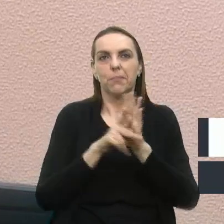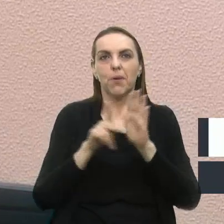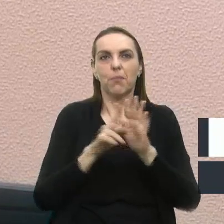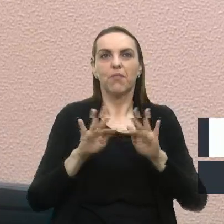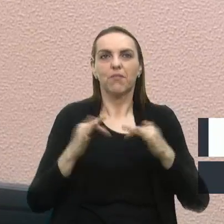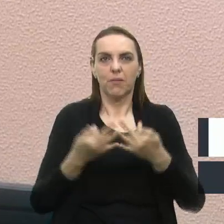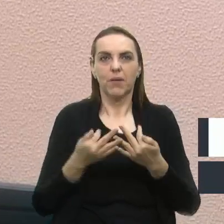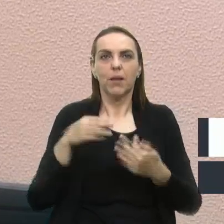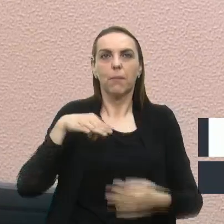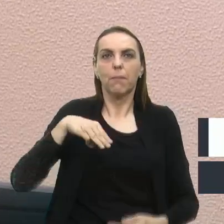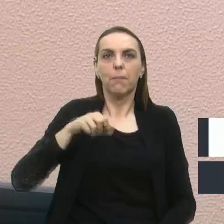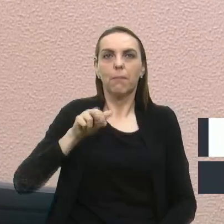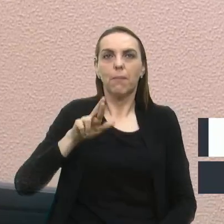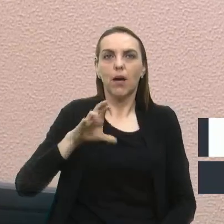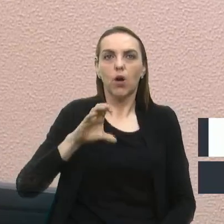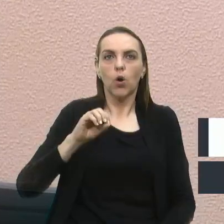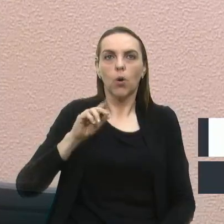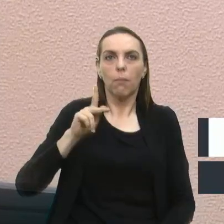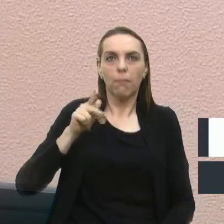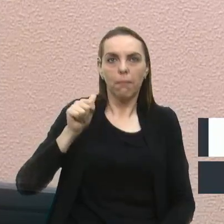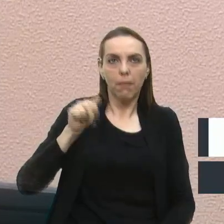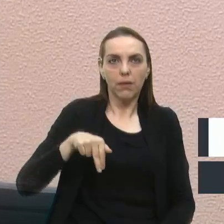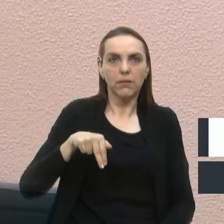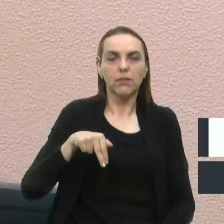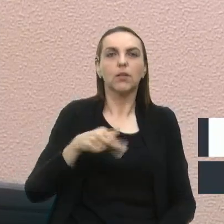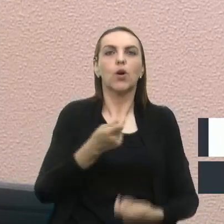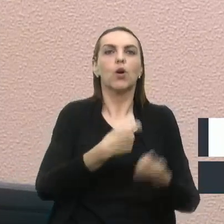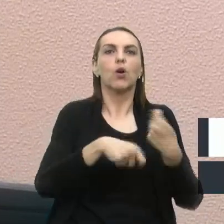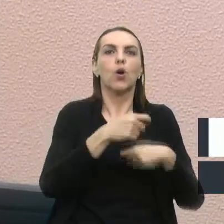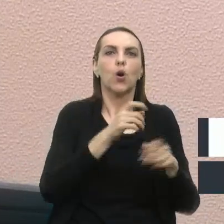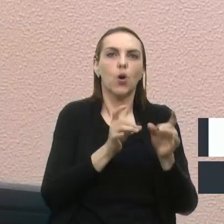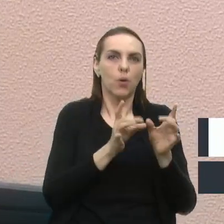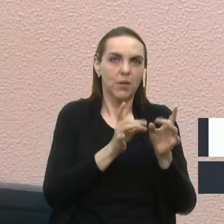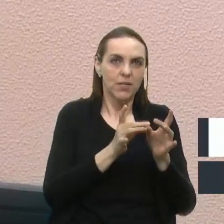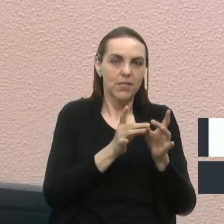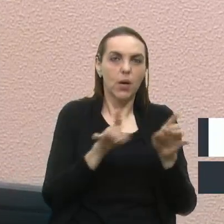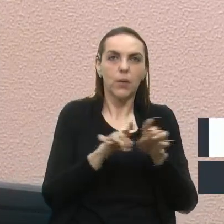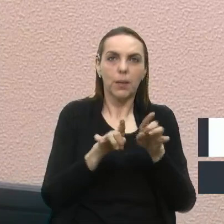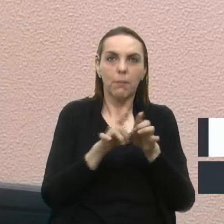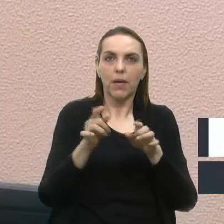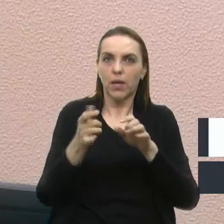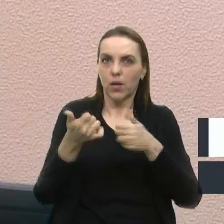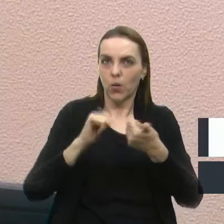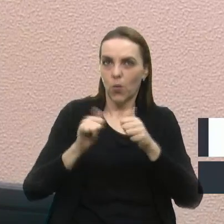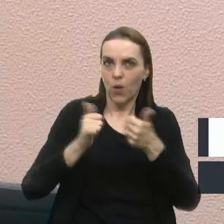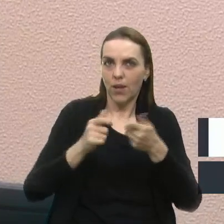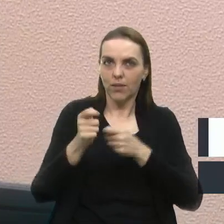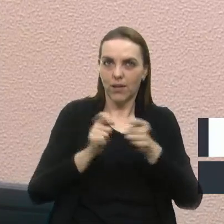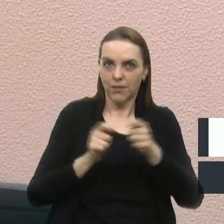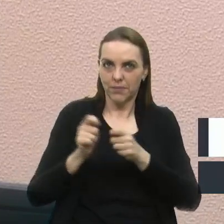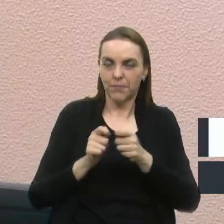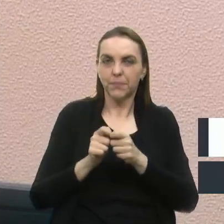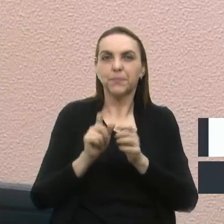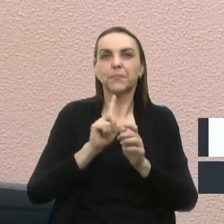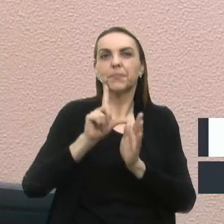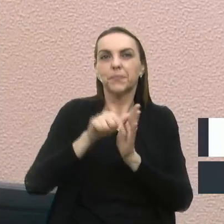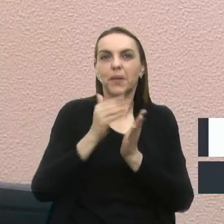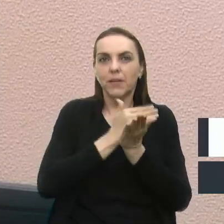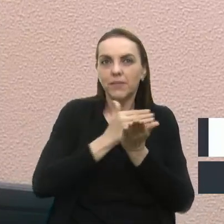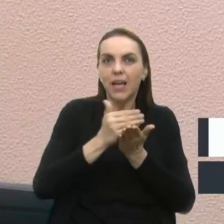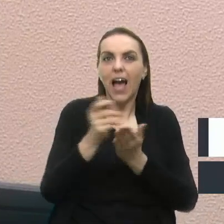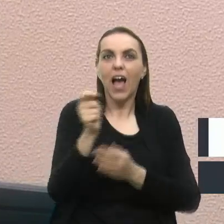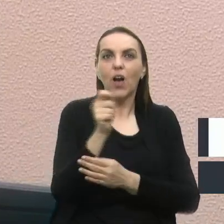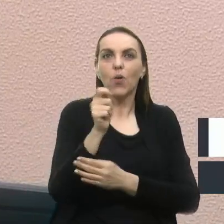Marcoplan, no departamento comercial e, após, no controle de qualidade. Mas foi a partir de agosto de 81 que iniciou